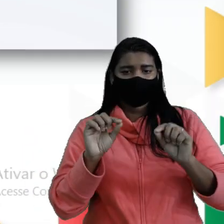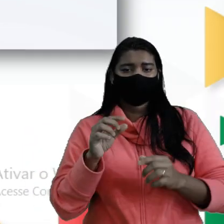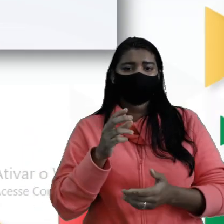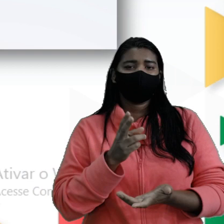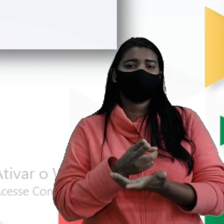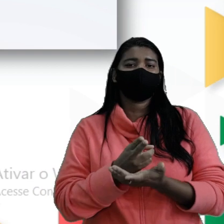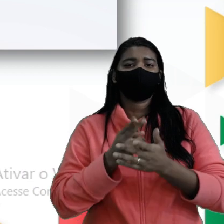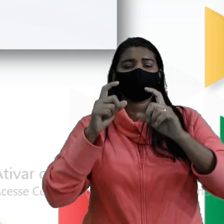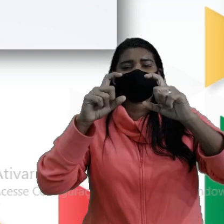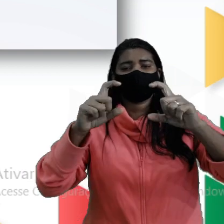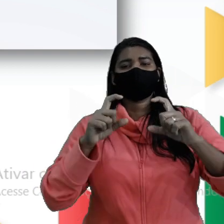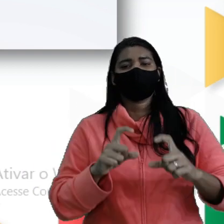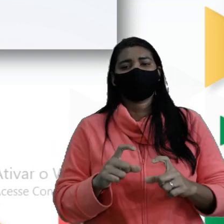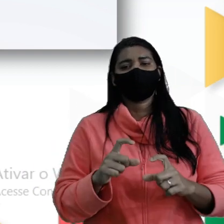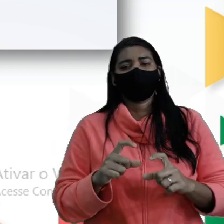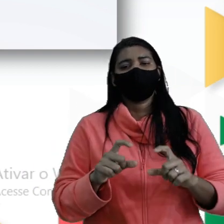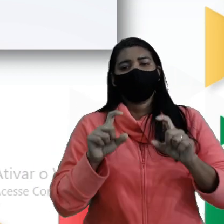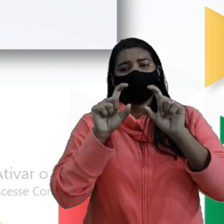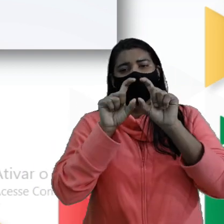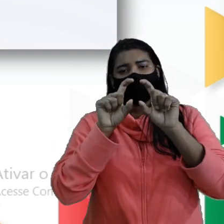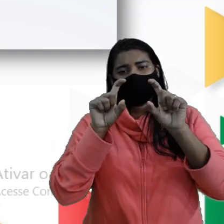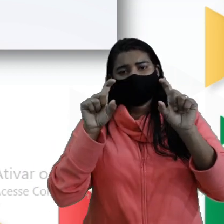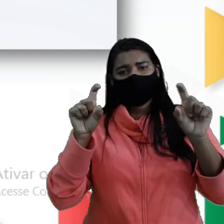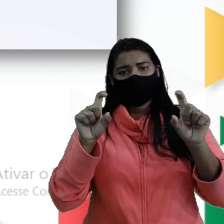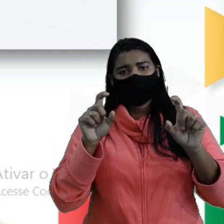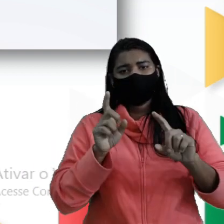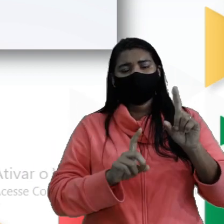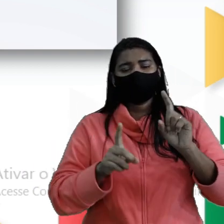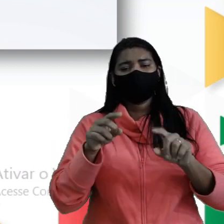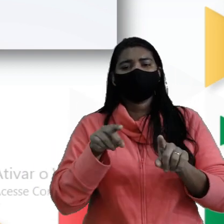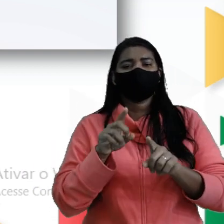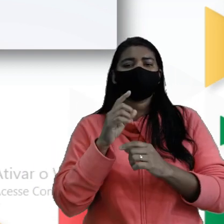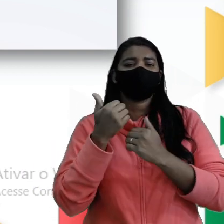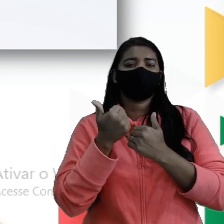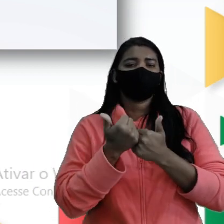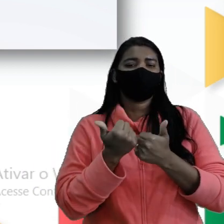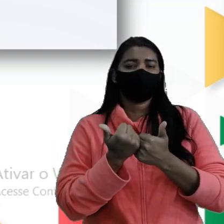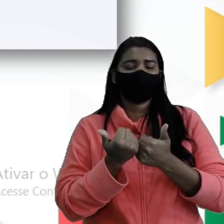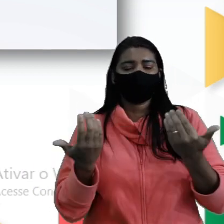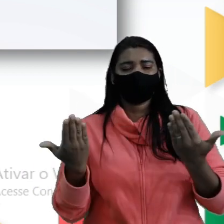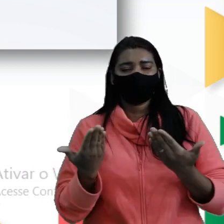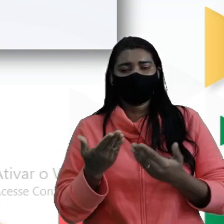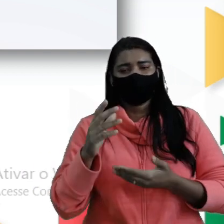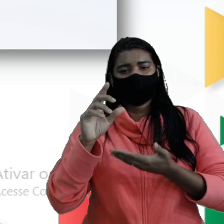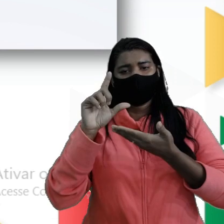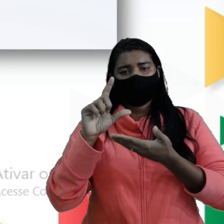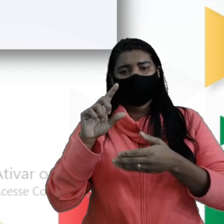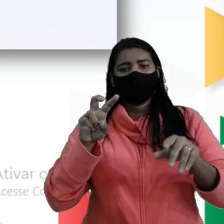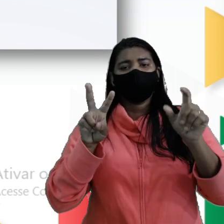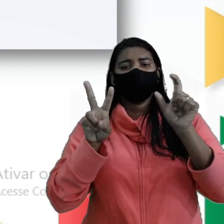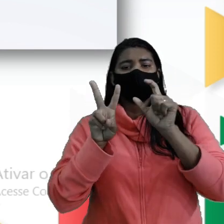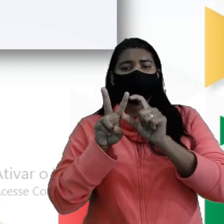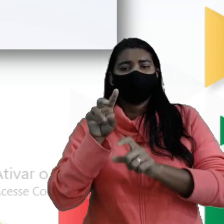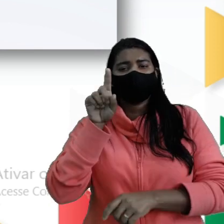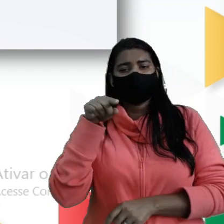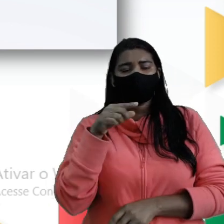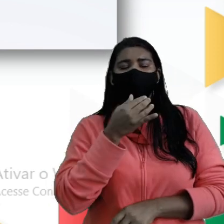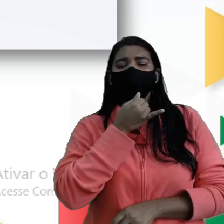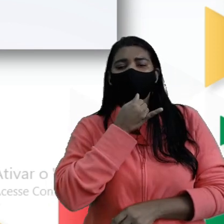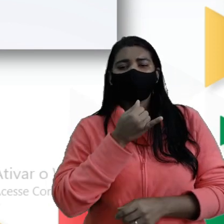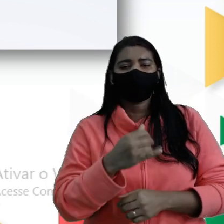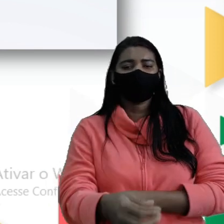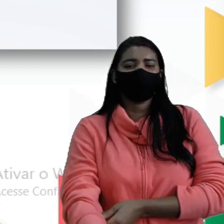para isolar frases e expressões, substituindo, neste caso, as vírgulas, como no